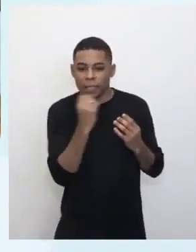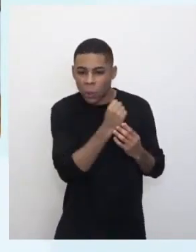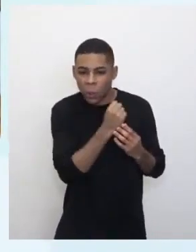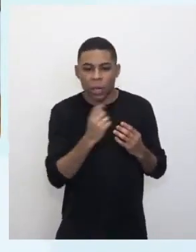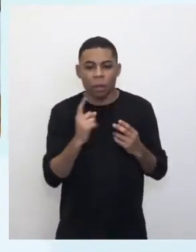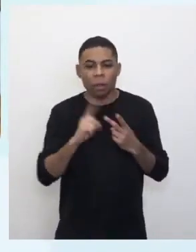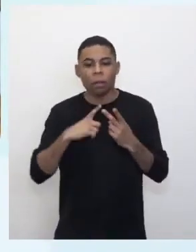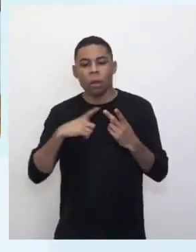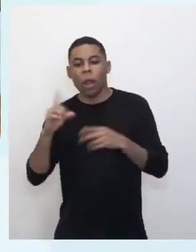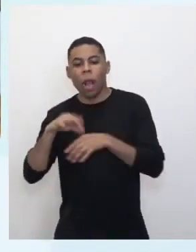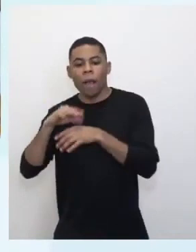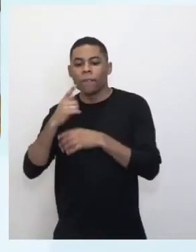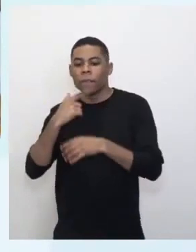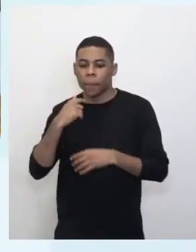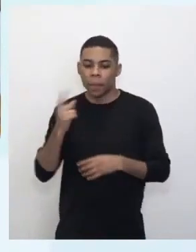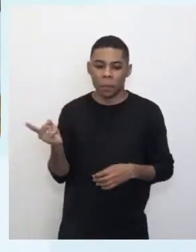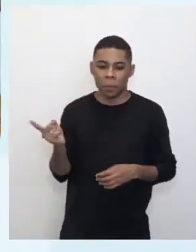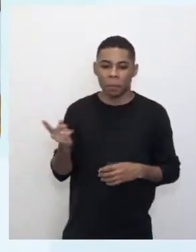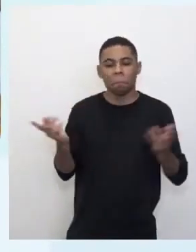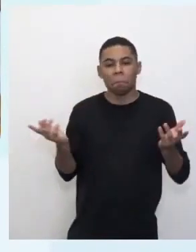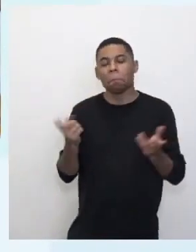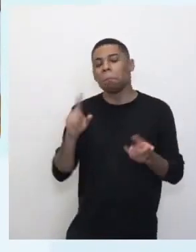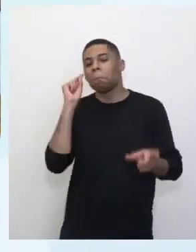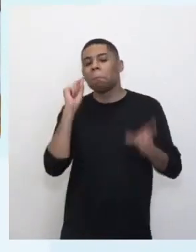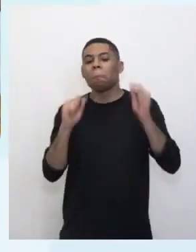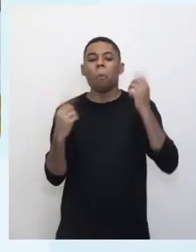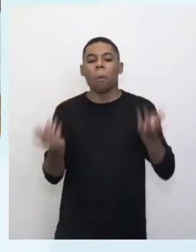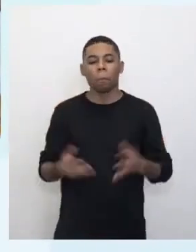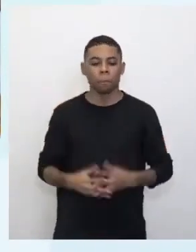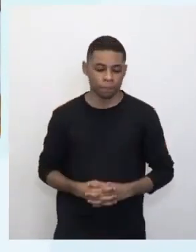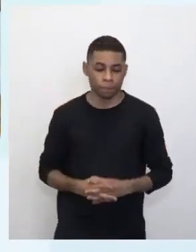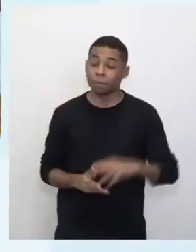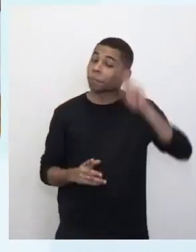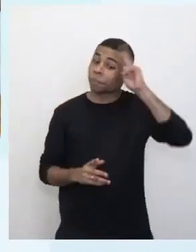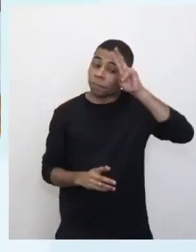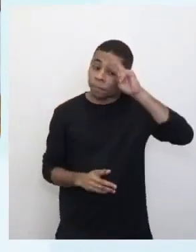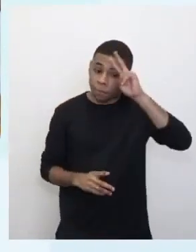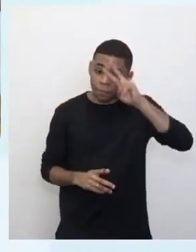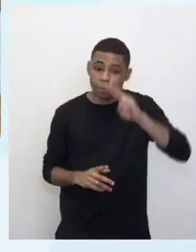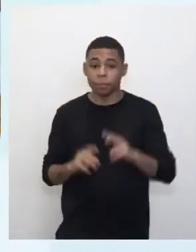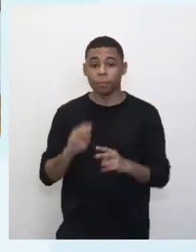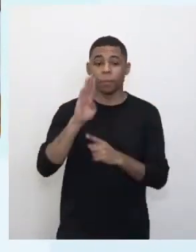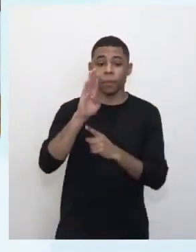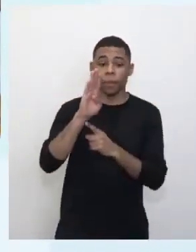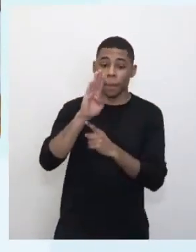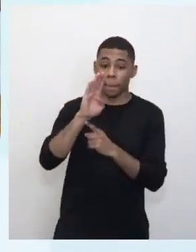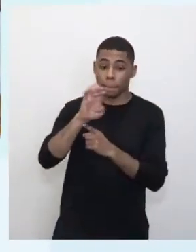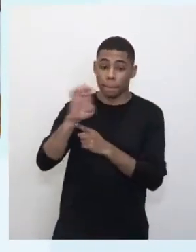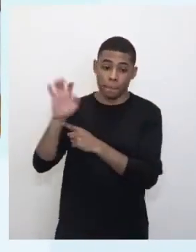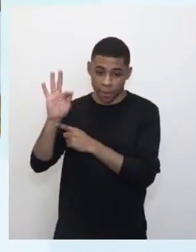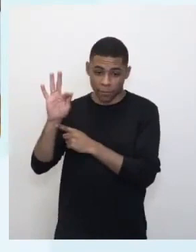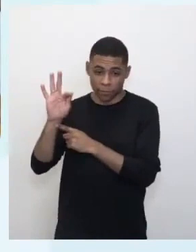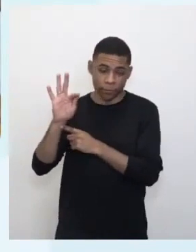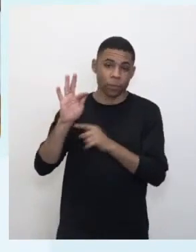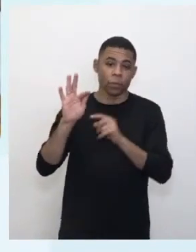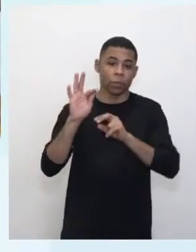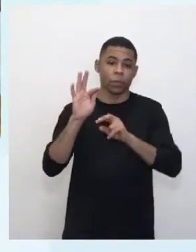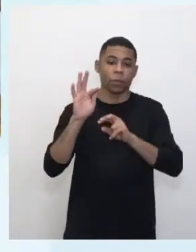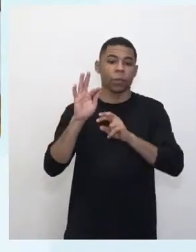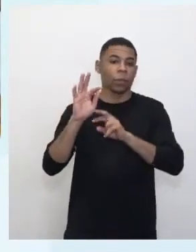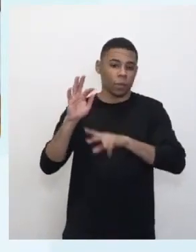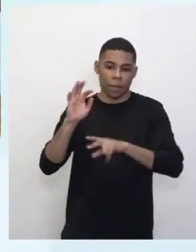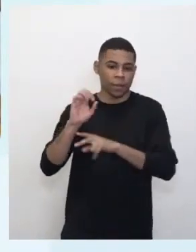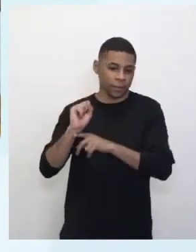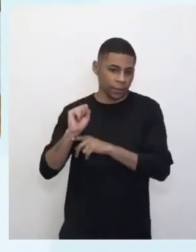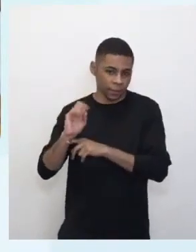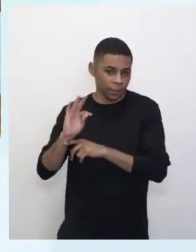ali, rare. Né? Ela tá bem rare ali. Isso. Lembrando que beef não é bife, né, João? É steak, né?